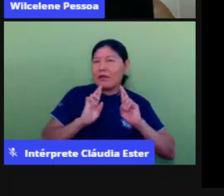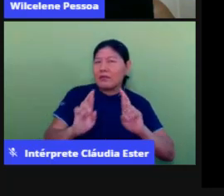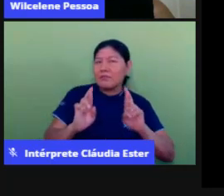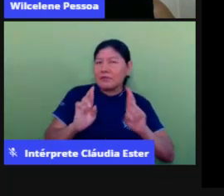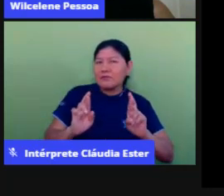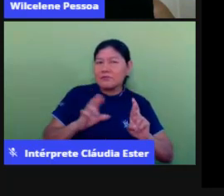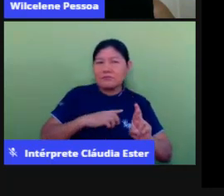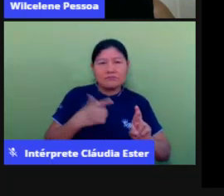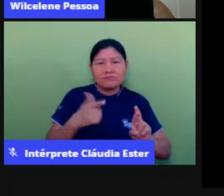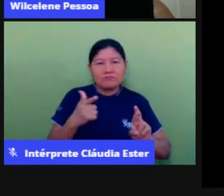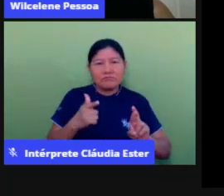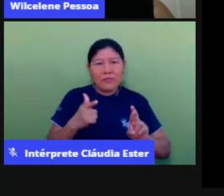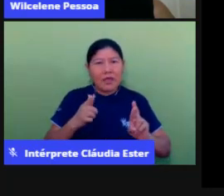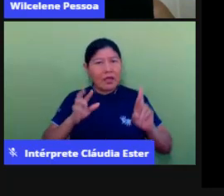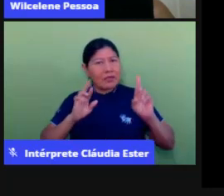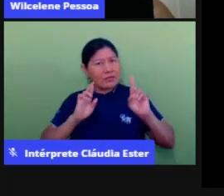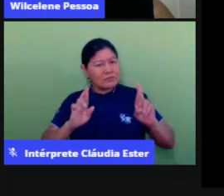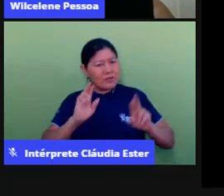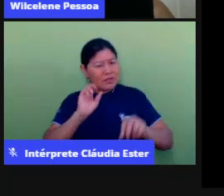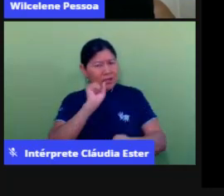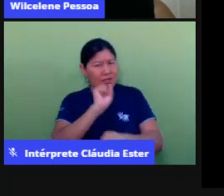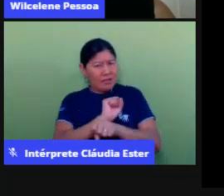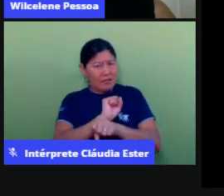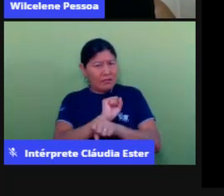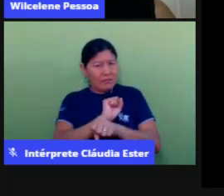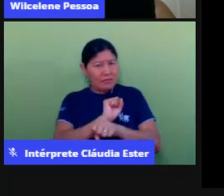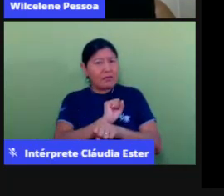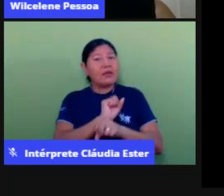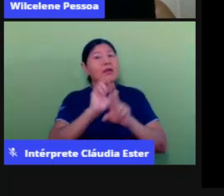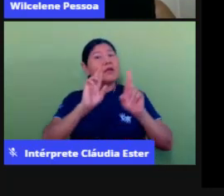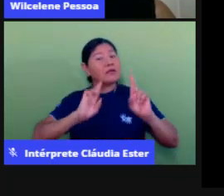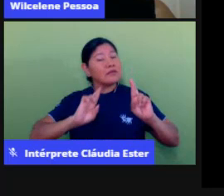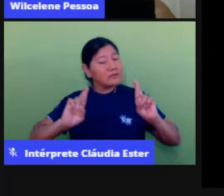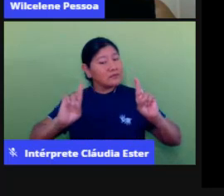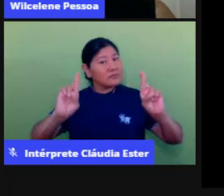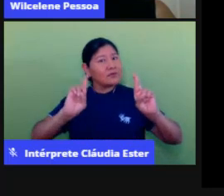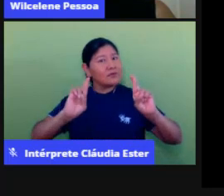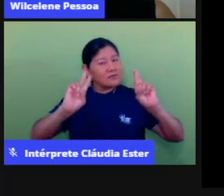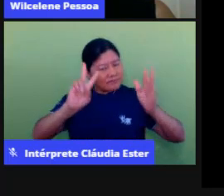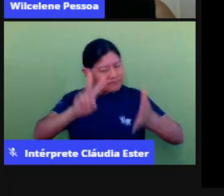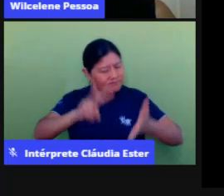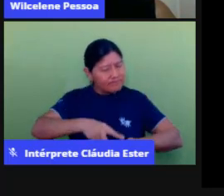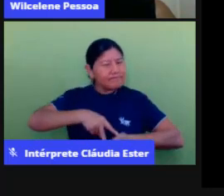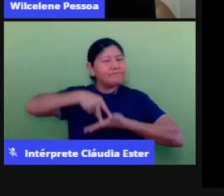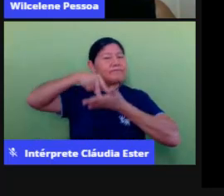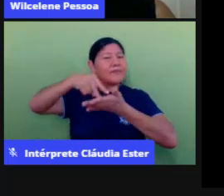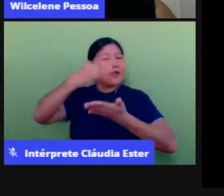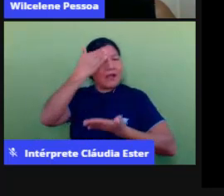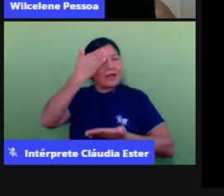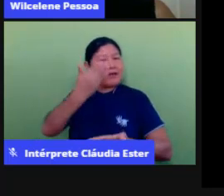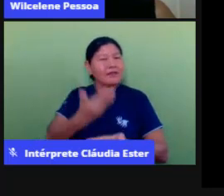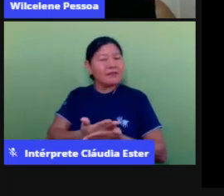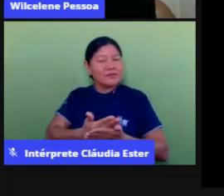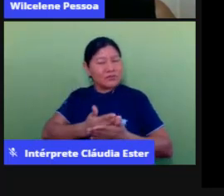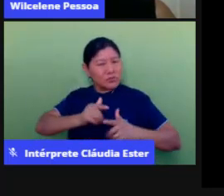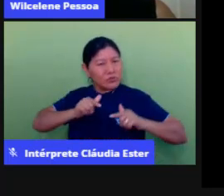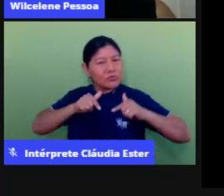é esperança, é espera. Esperançar é se levantar. Esperançar é ir